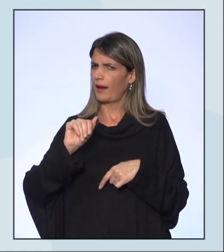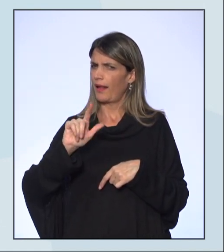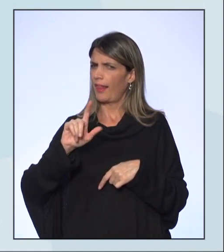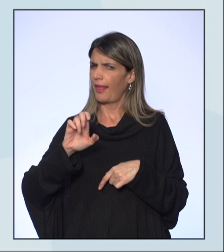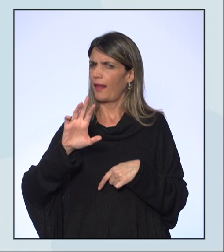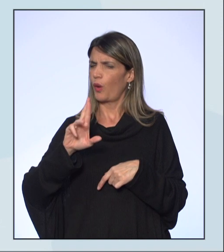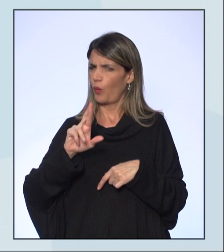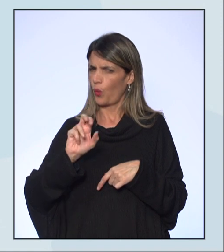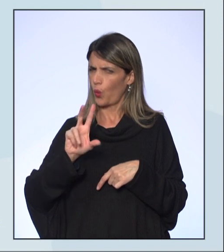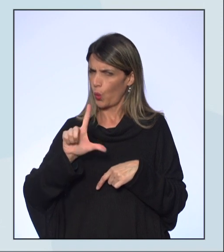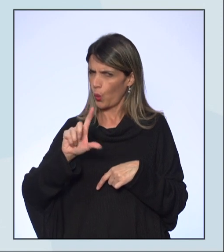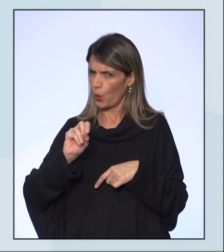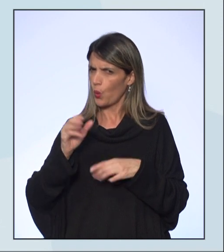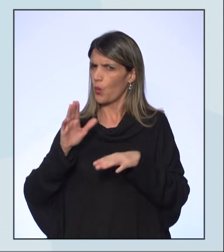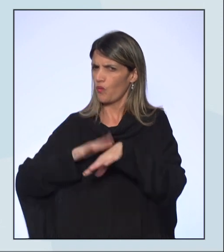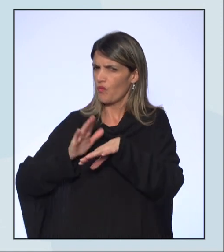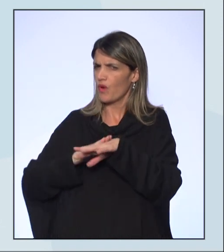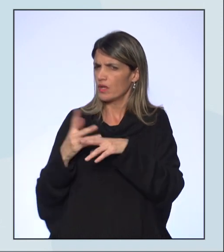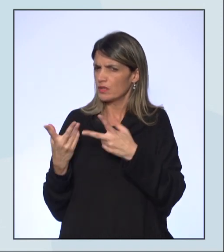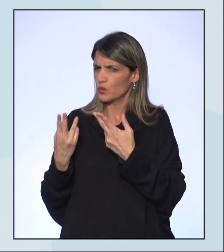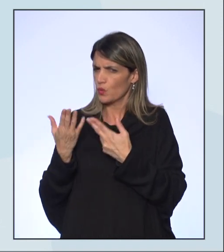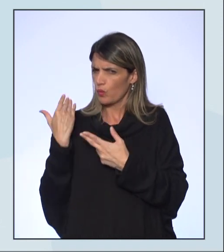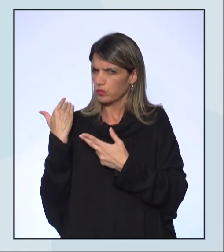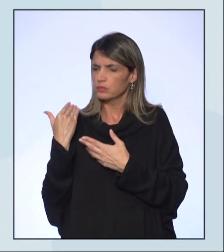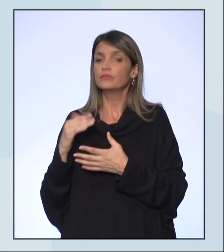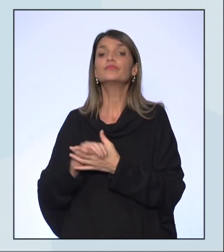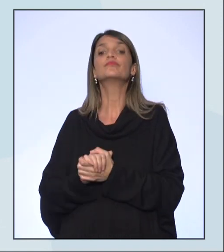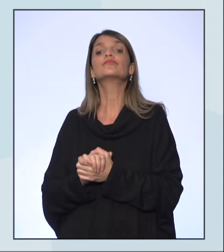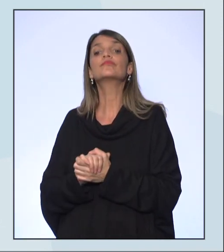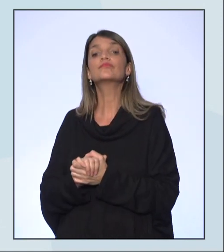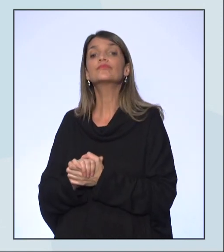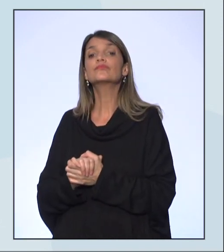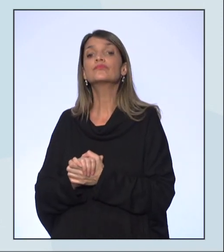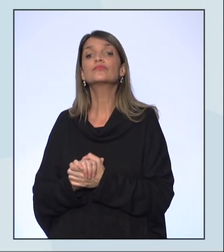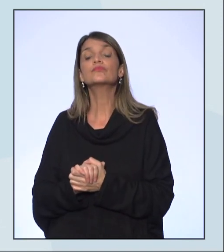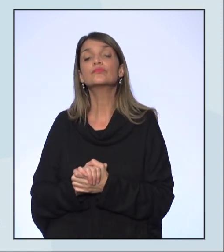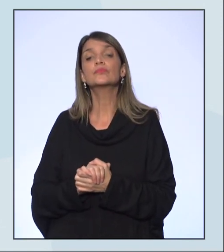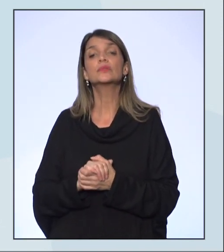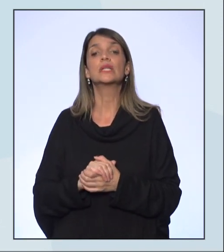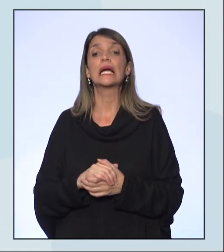essa é a ideia, né? Poxa vida. Considerando a propriedade do Teorema de